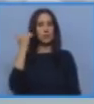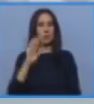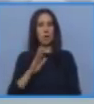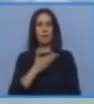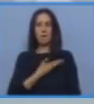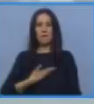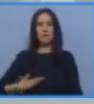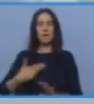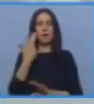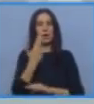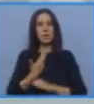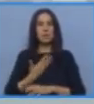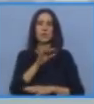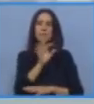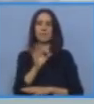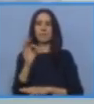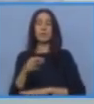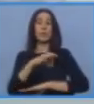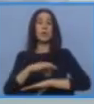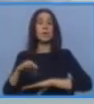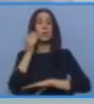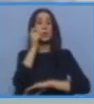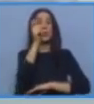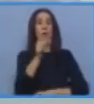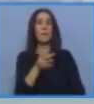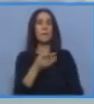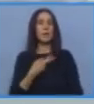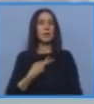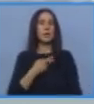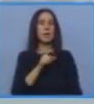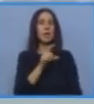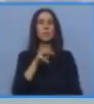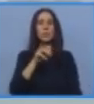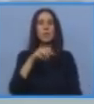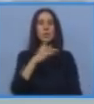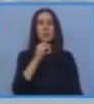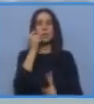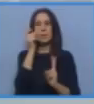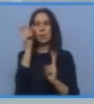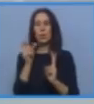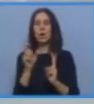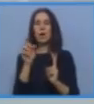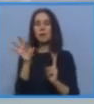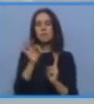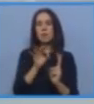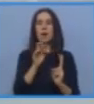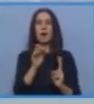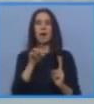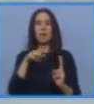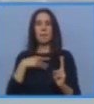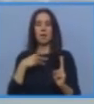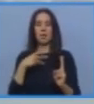artistas, desde o arquiteto Pardal Monteiro até o Almada Negreiros, que tem ali a sua